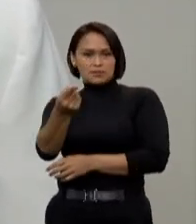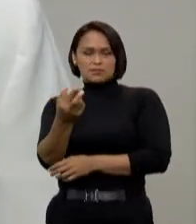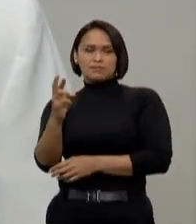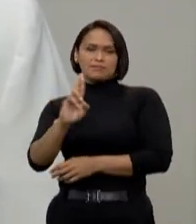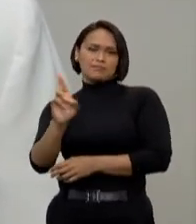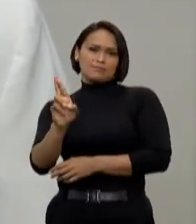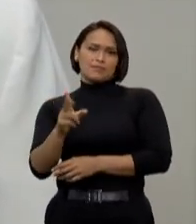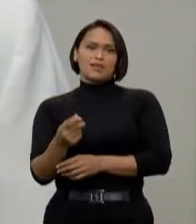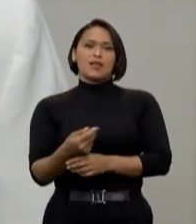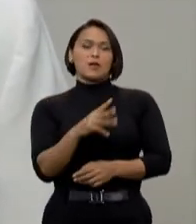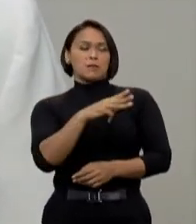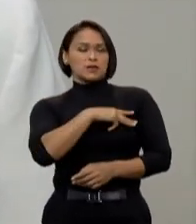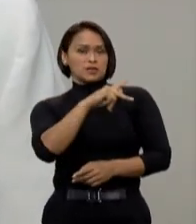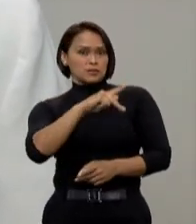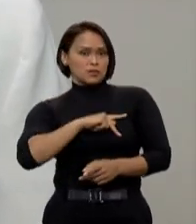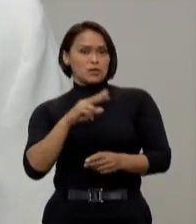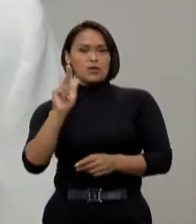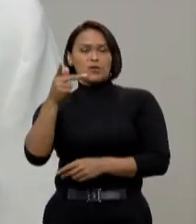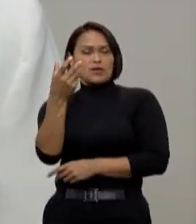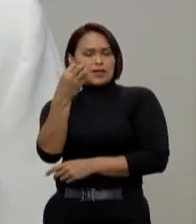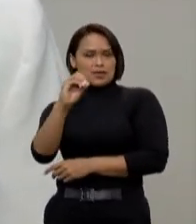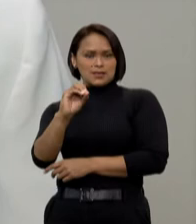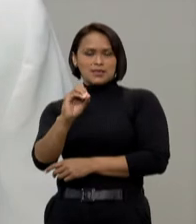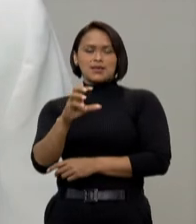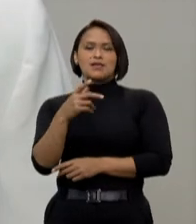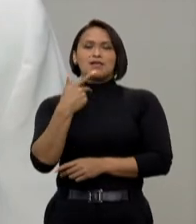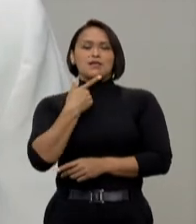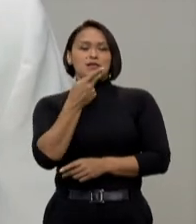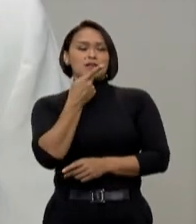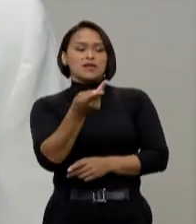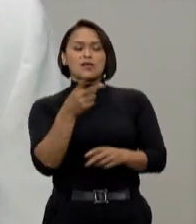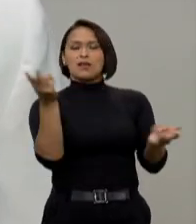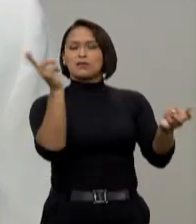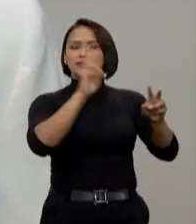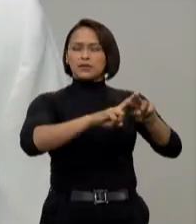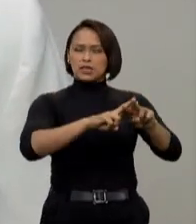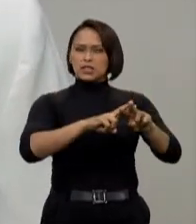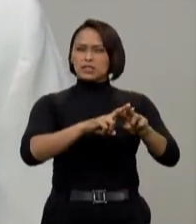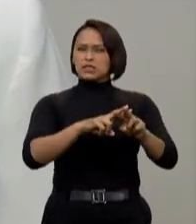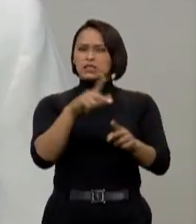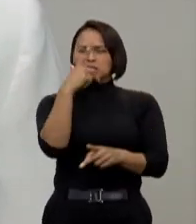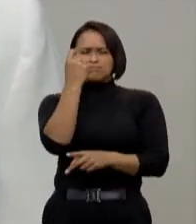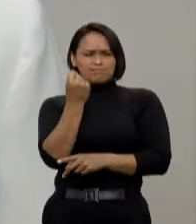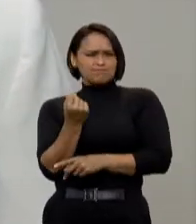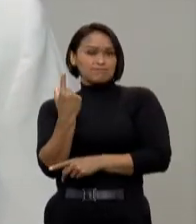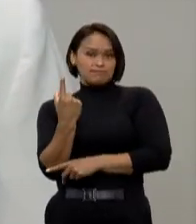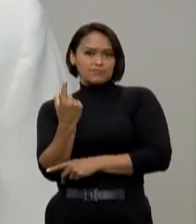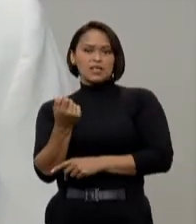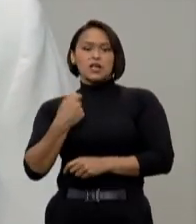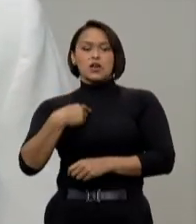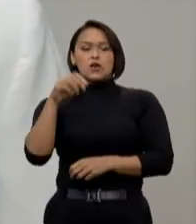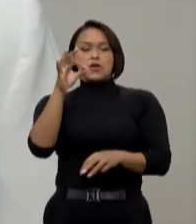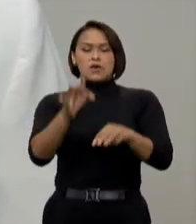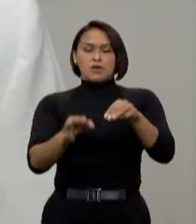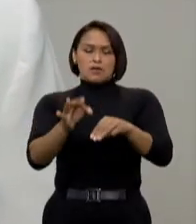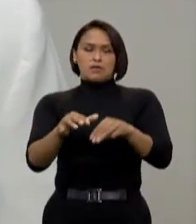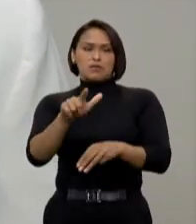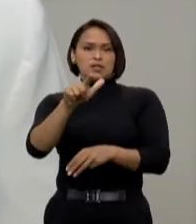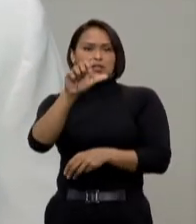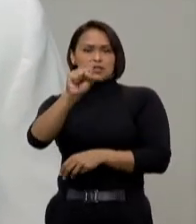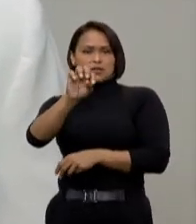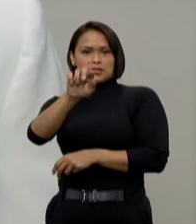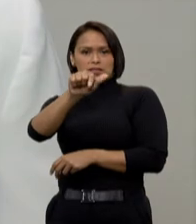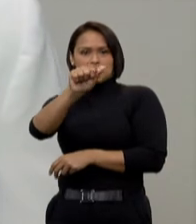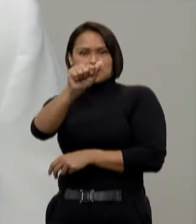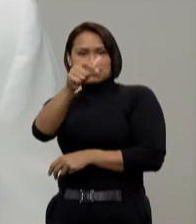com o Ministério Público Federal, um habeas corpus foi concedido a um preso de forma atípica. Segundo o ministro Luiz Felipe Salomão, relator do